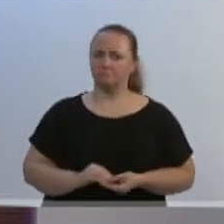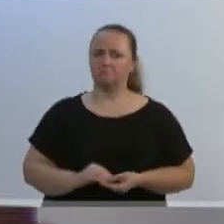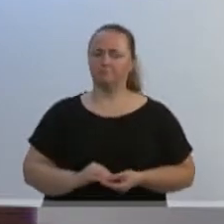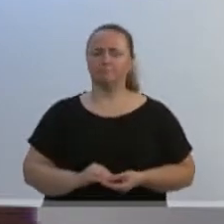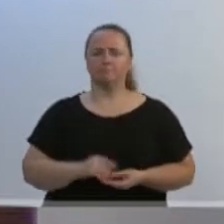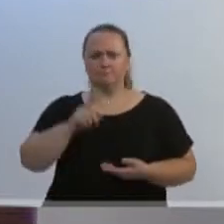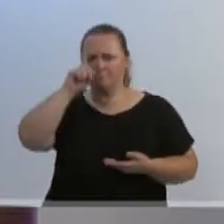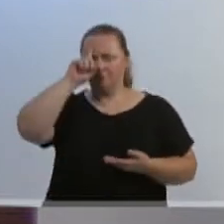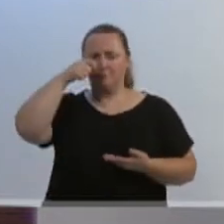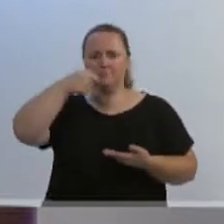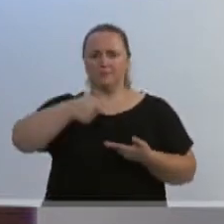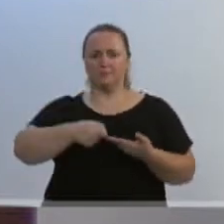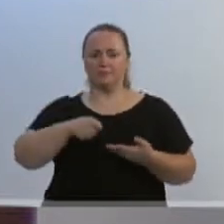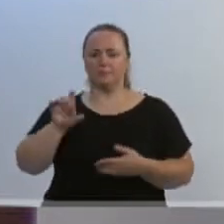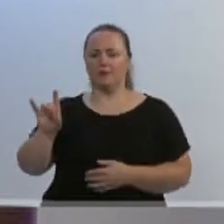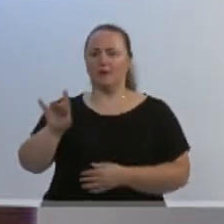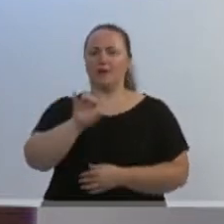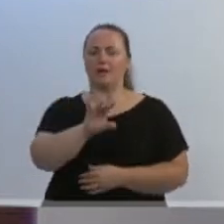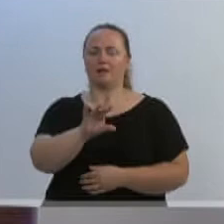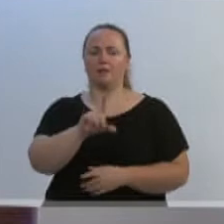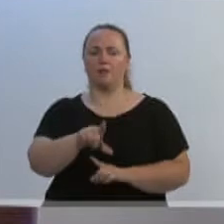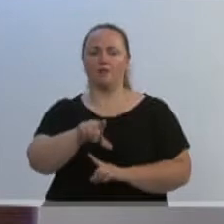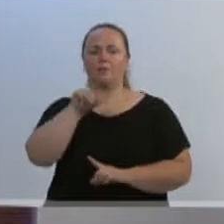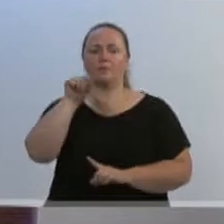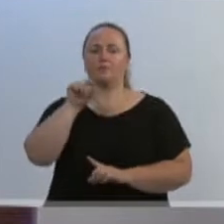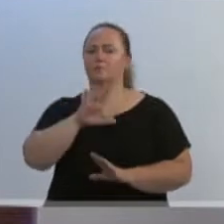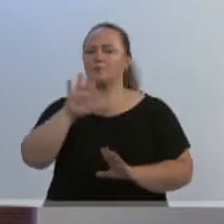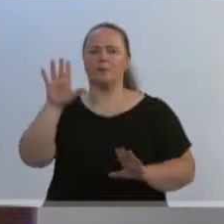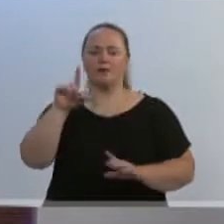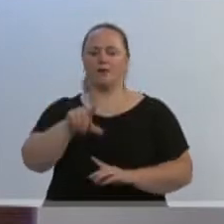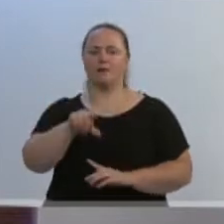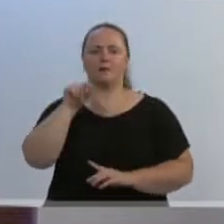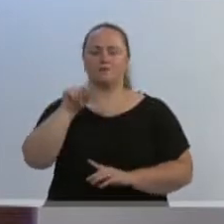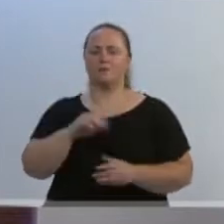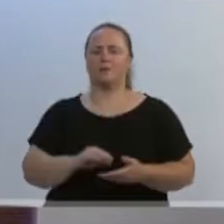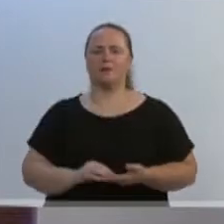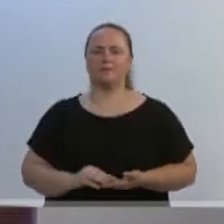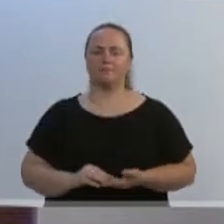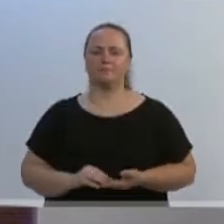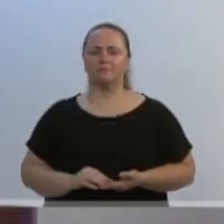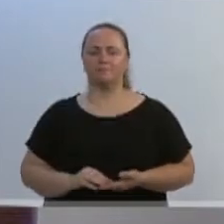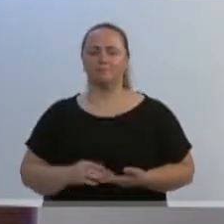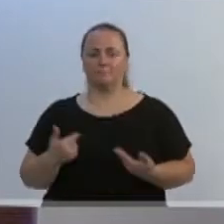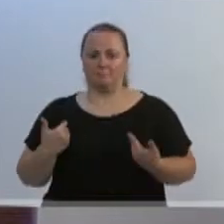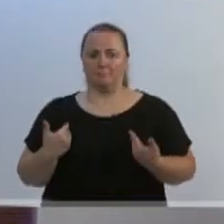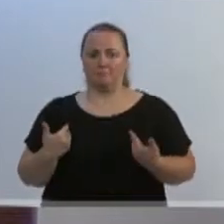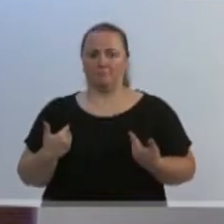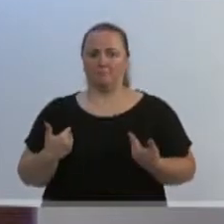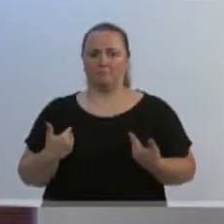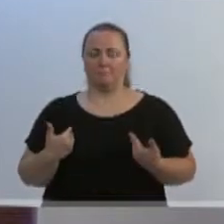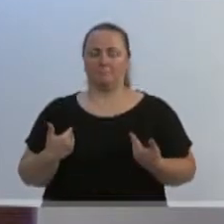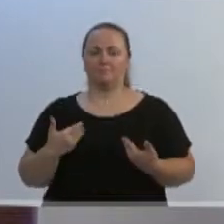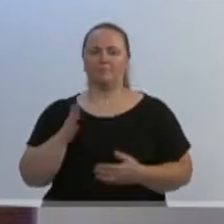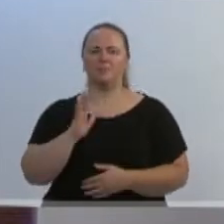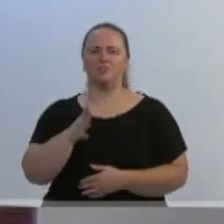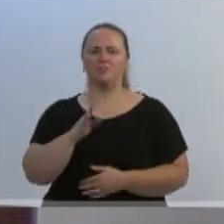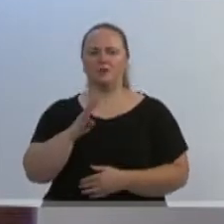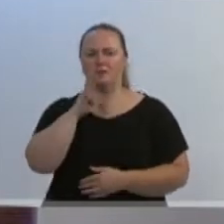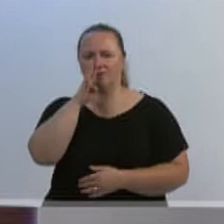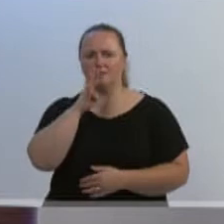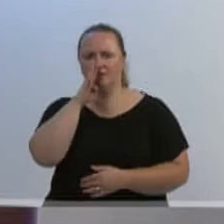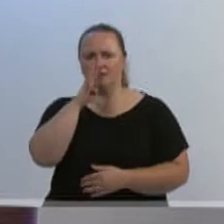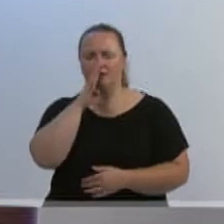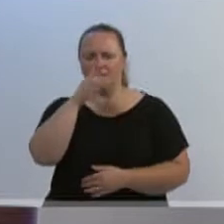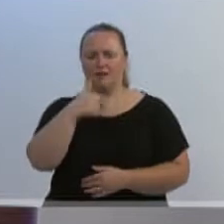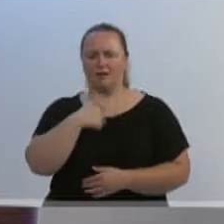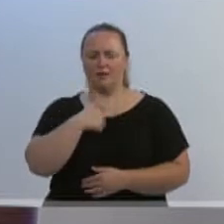uma decisão de cada um, cabe ao livre-arbítrio de cada um. Eu, por exemplo, já fui aqui também criticado como chamado